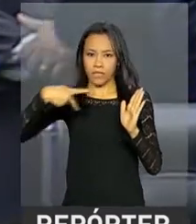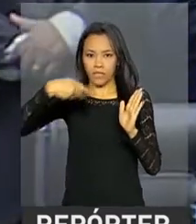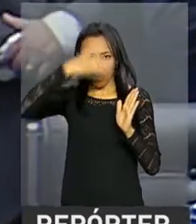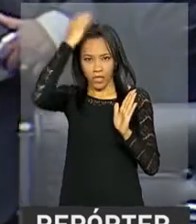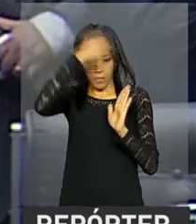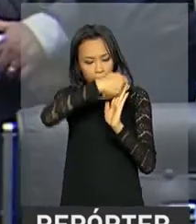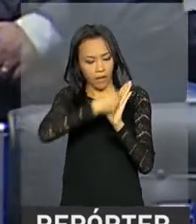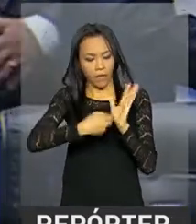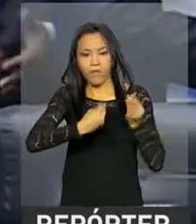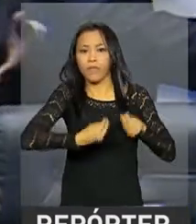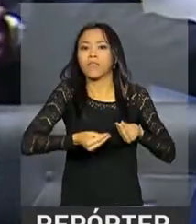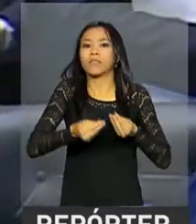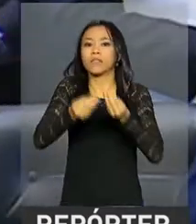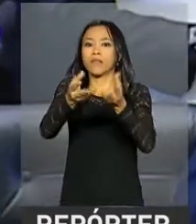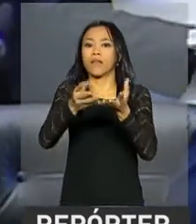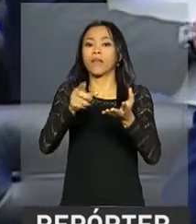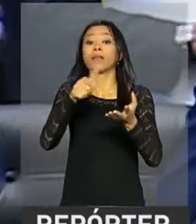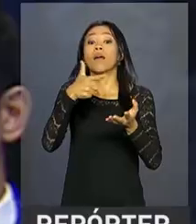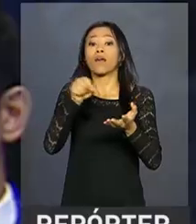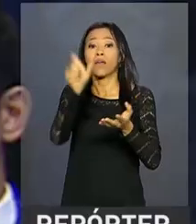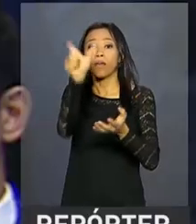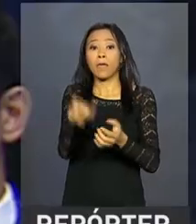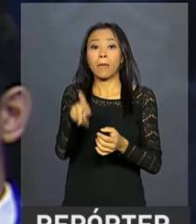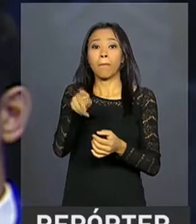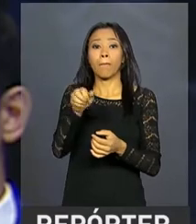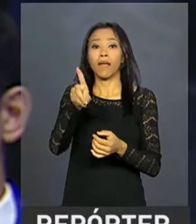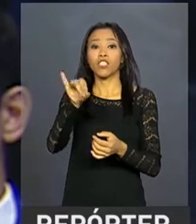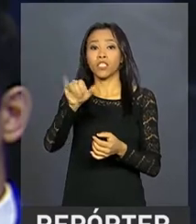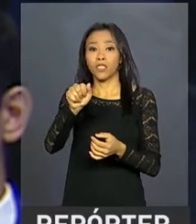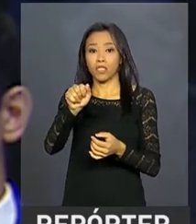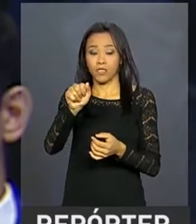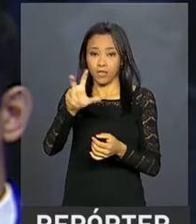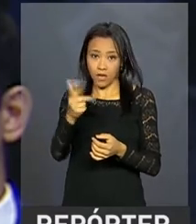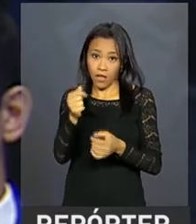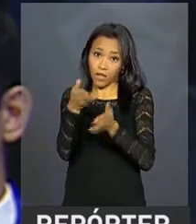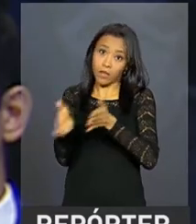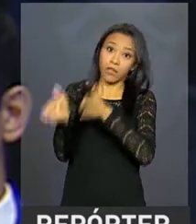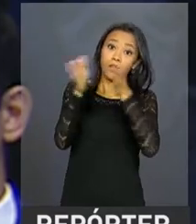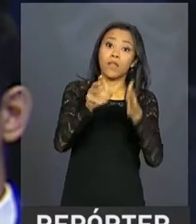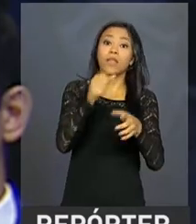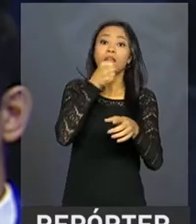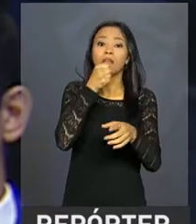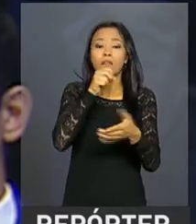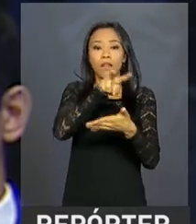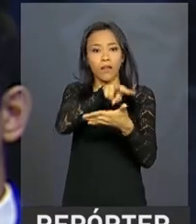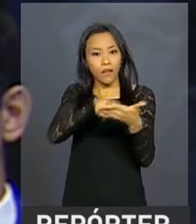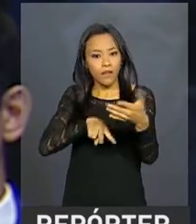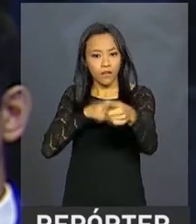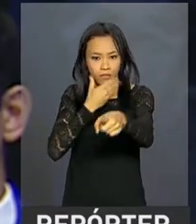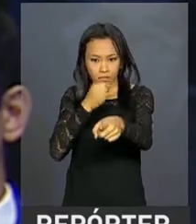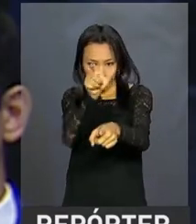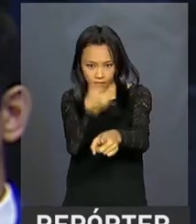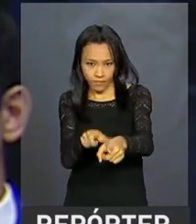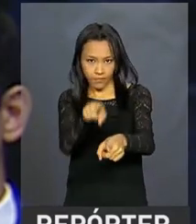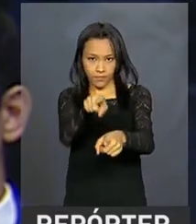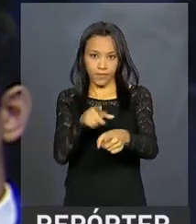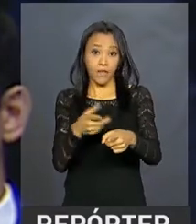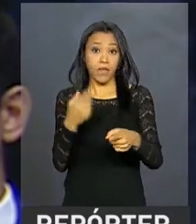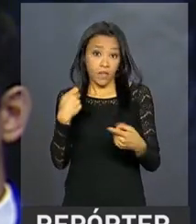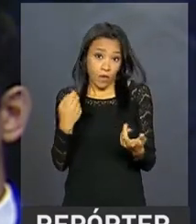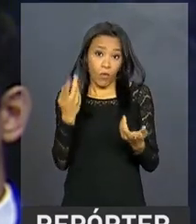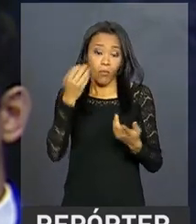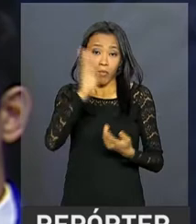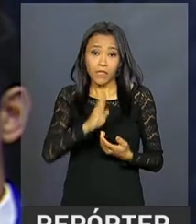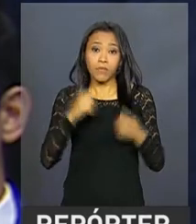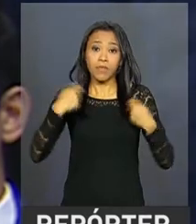pelo ministro-chefe da Casa Civil, Eliseu Padilha, e lida pelo senador Gladson Camelli. O presidente afirmou que o Brasil precisa superar